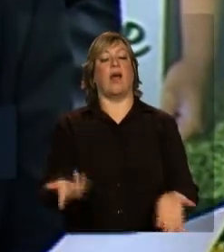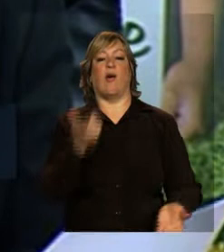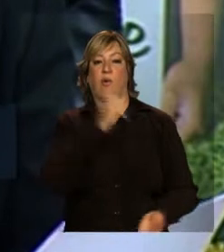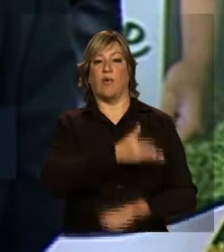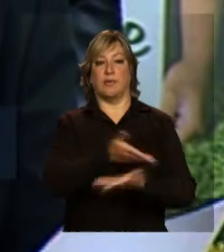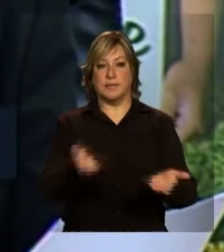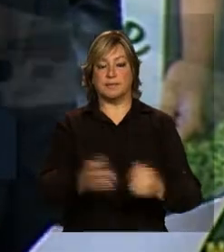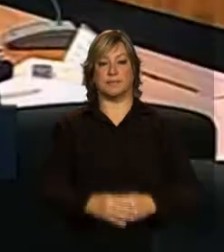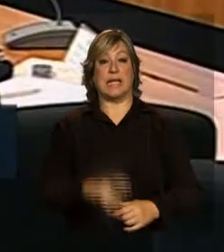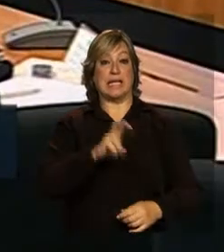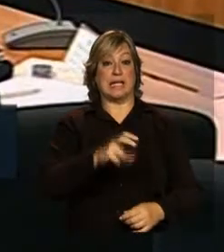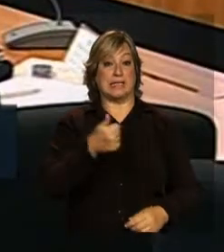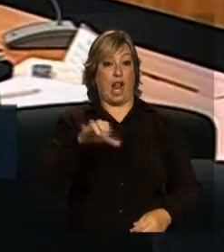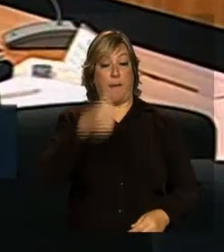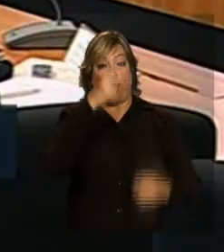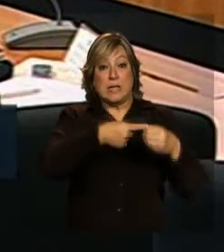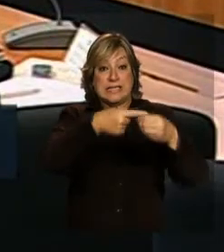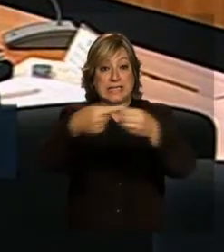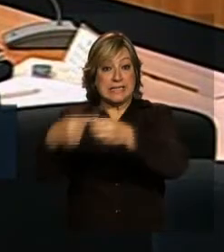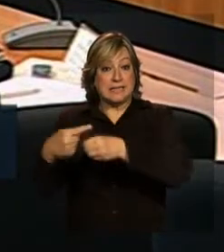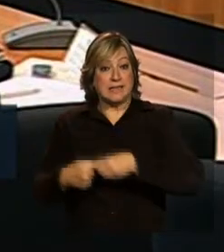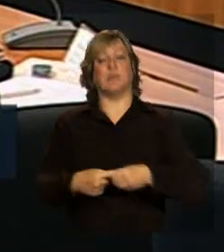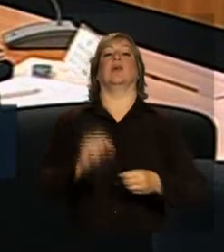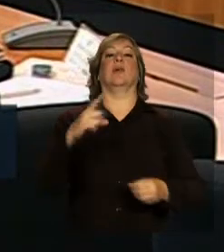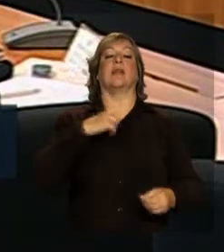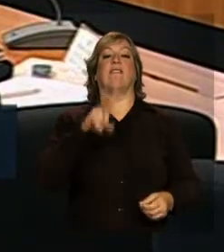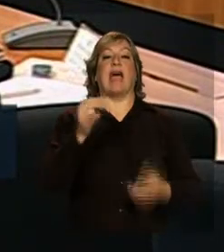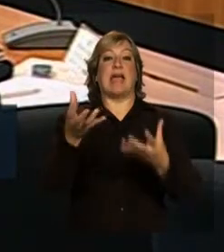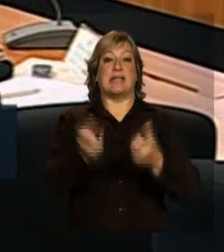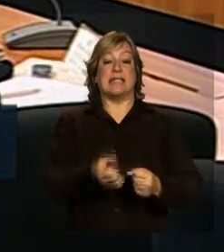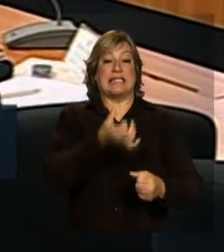são 519 municípios que receberão